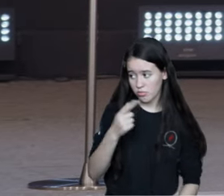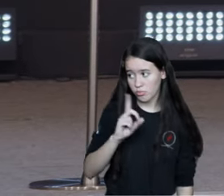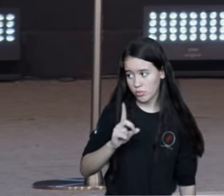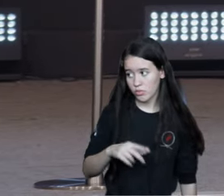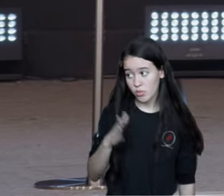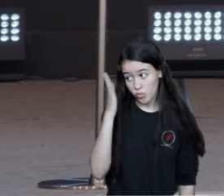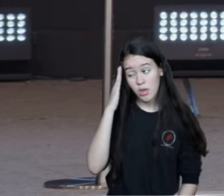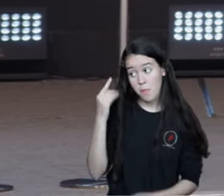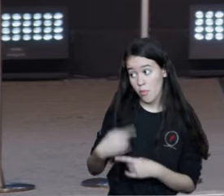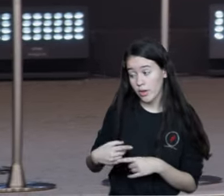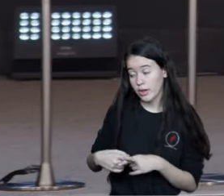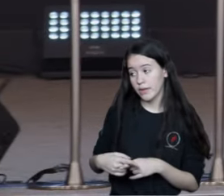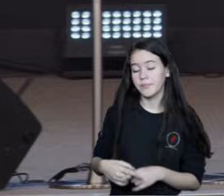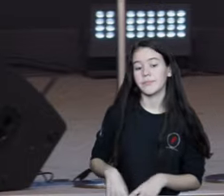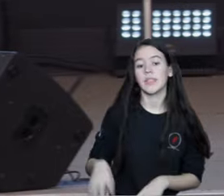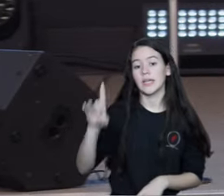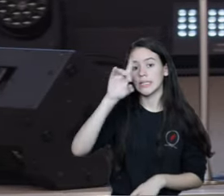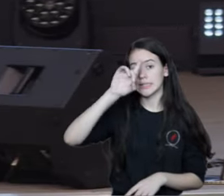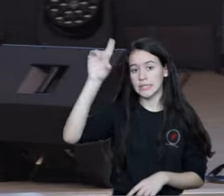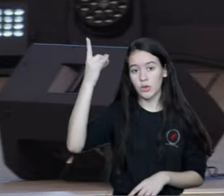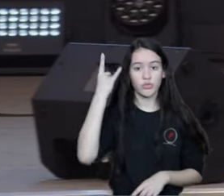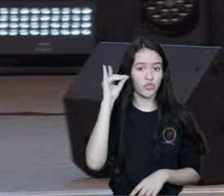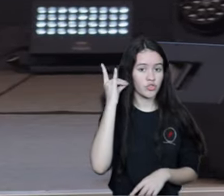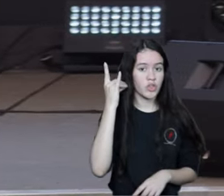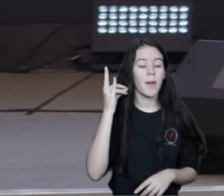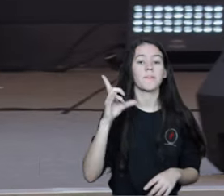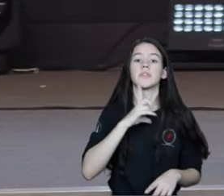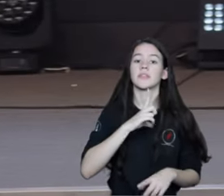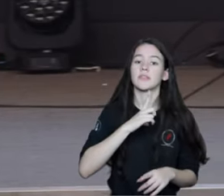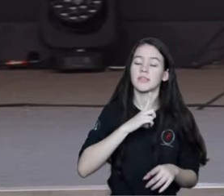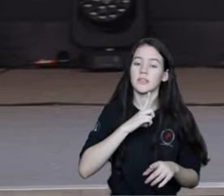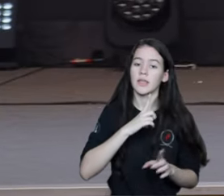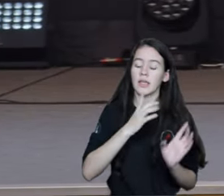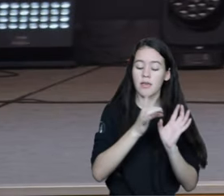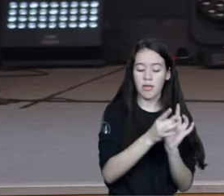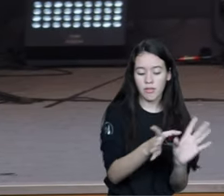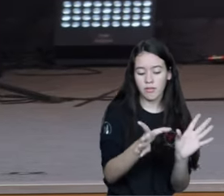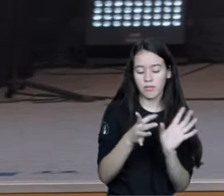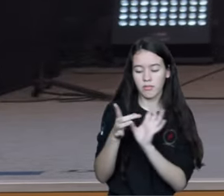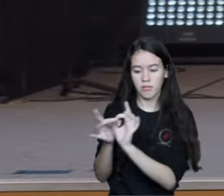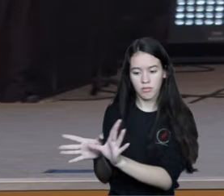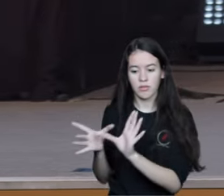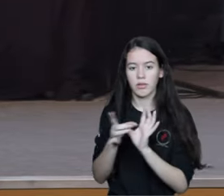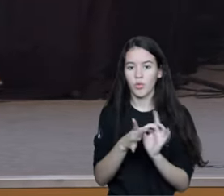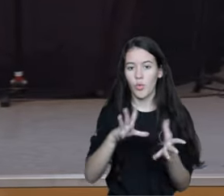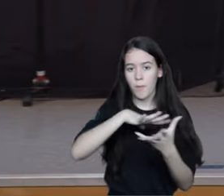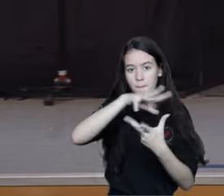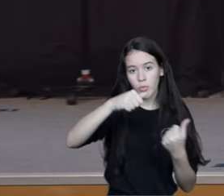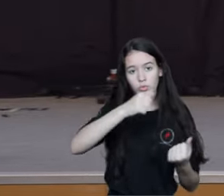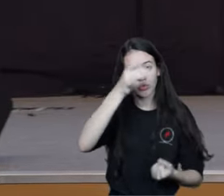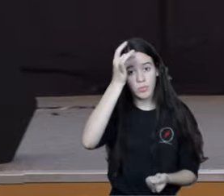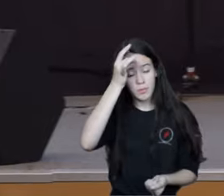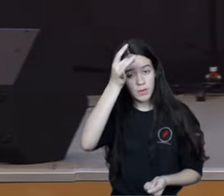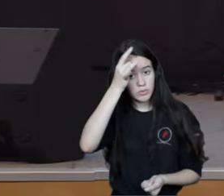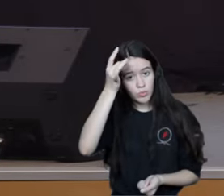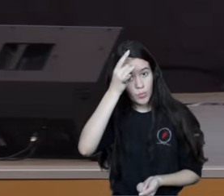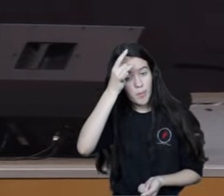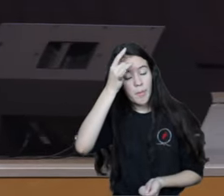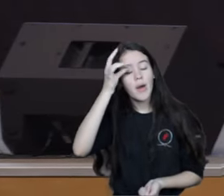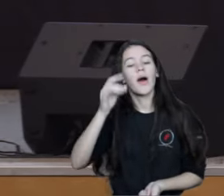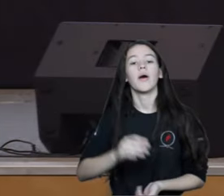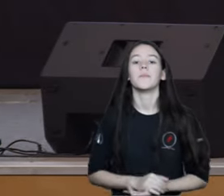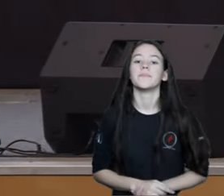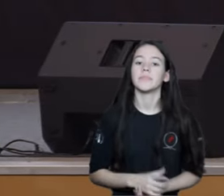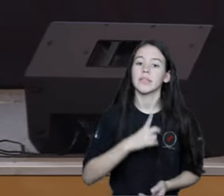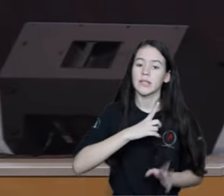sabe porque Deus e o Diabo trabalham com legalidade o mundo espiritual meu aos amados